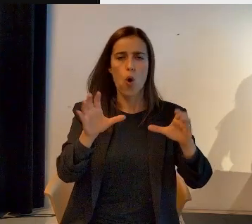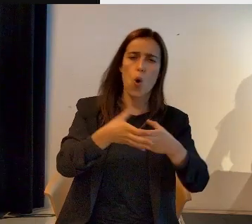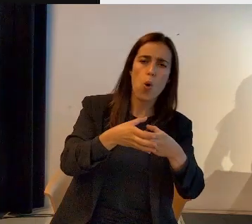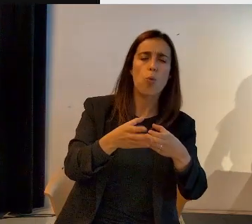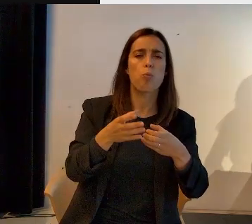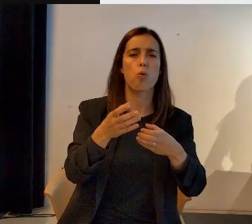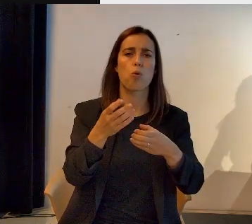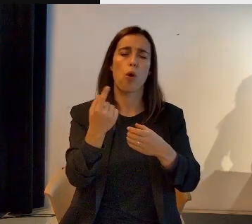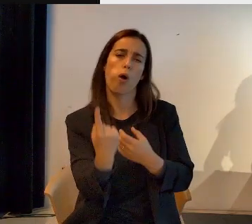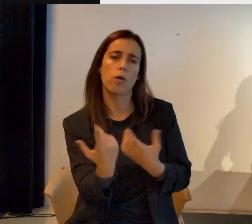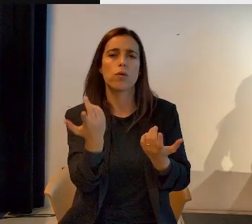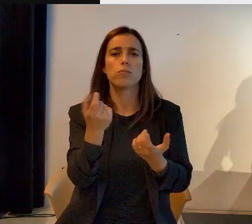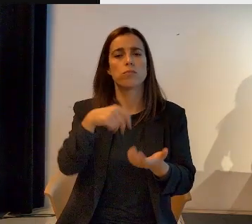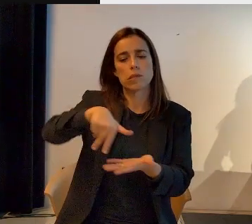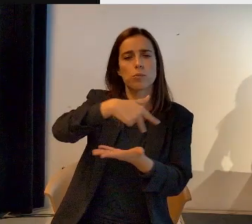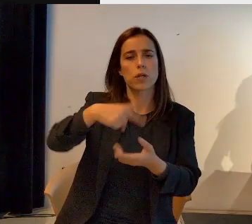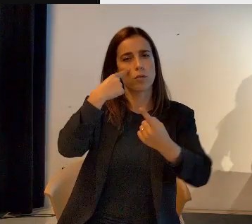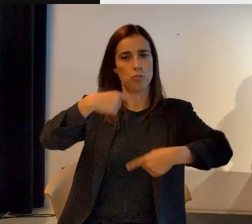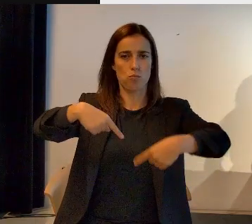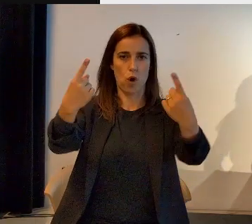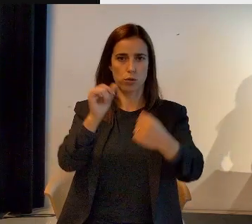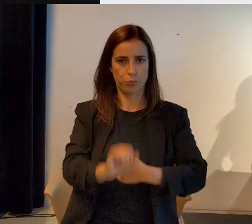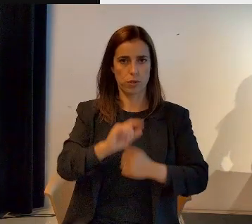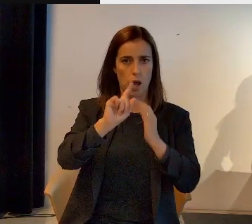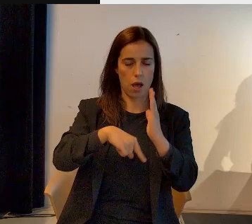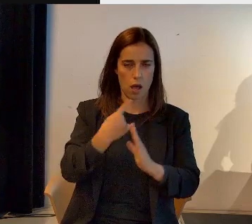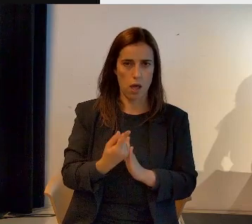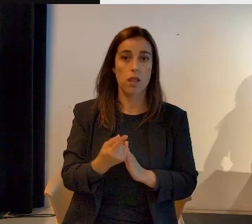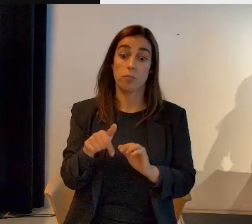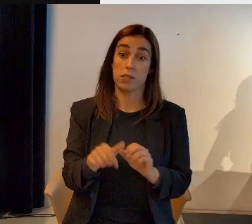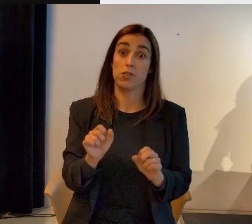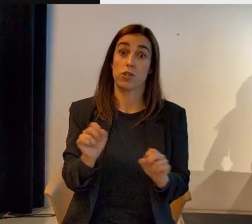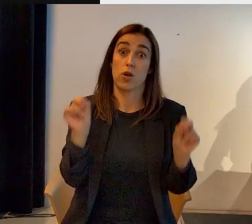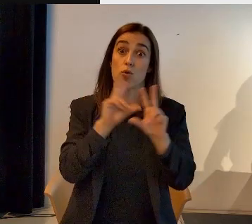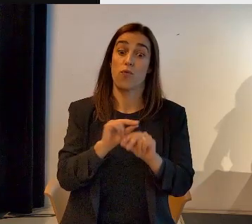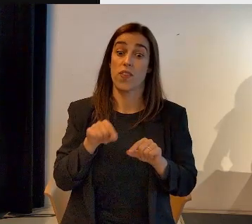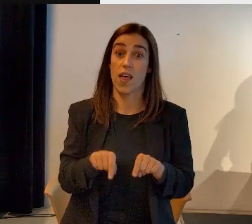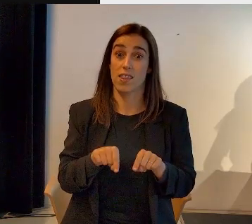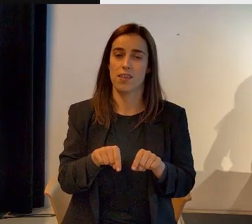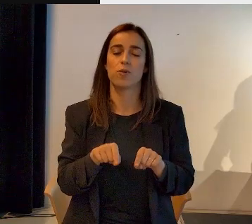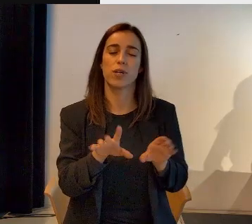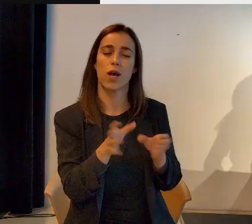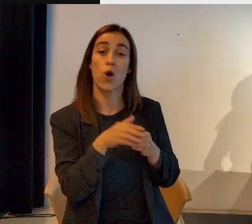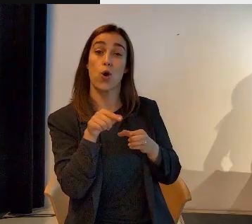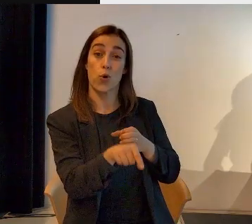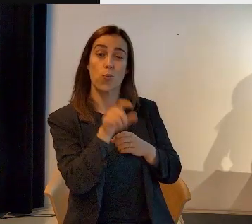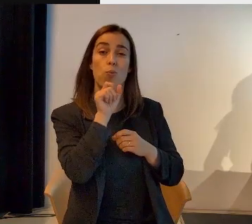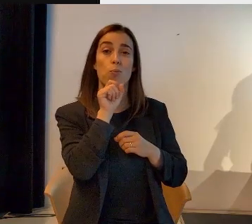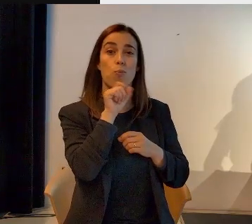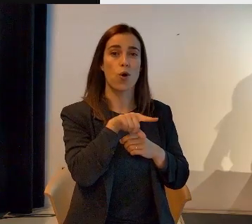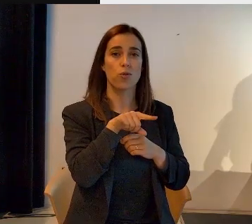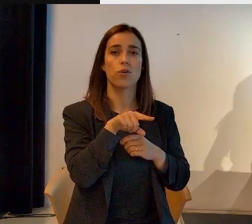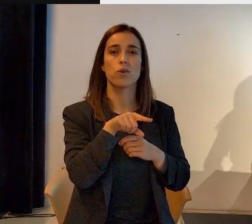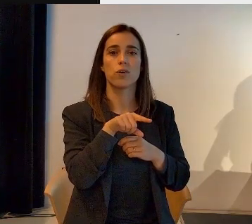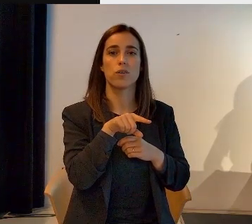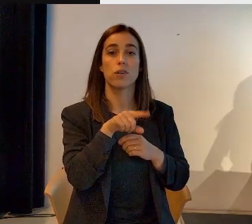emergentes uma possibilidade de ter um palco e onde atuar. Este ano teremos uma novidade, porque essas bandas terão a possibilidade de também,